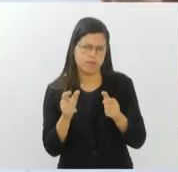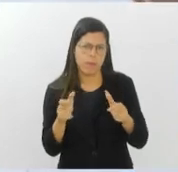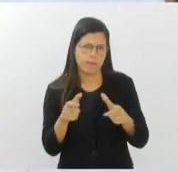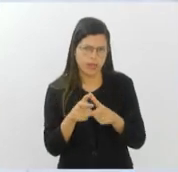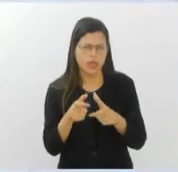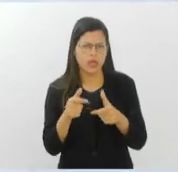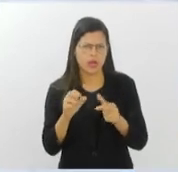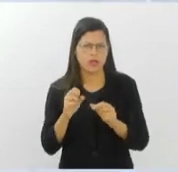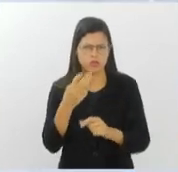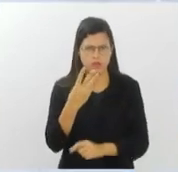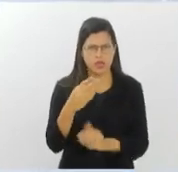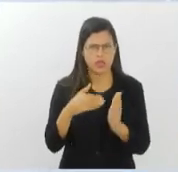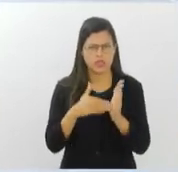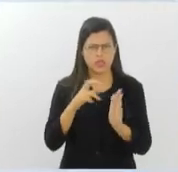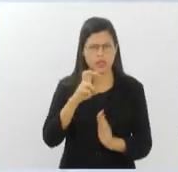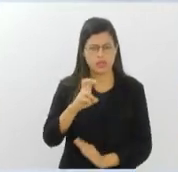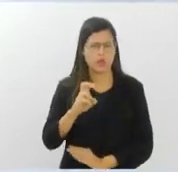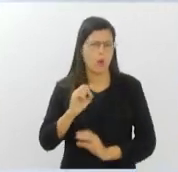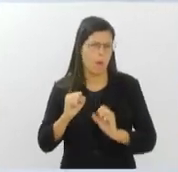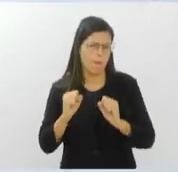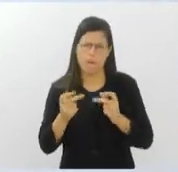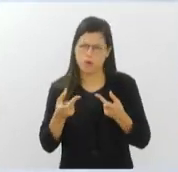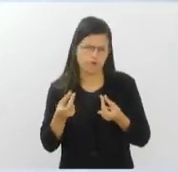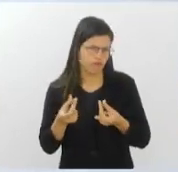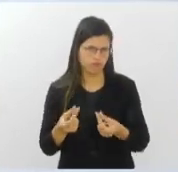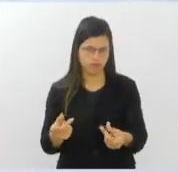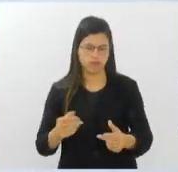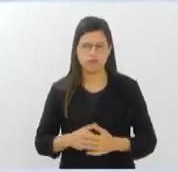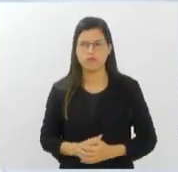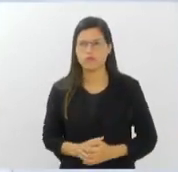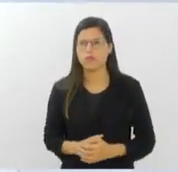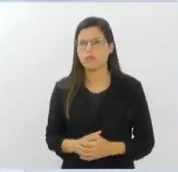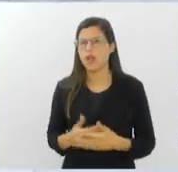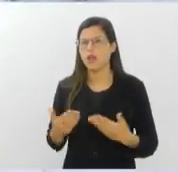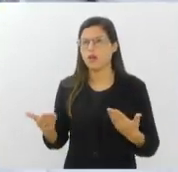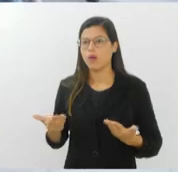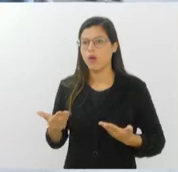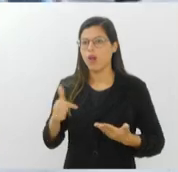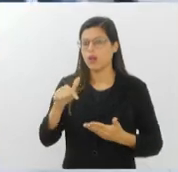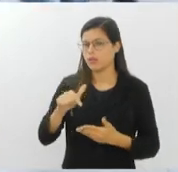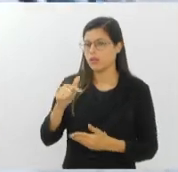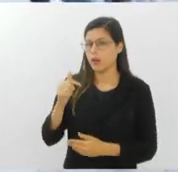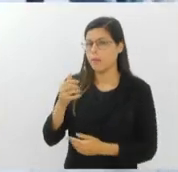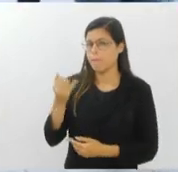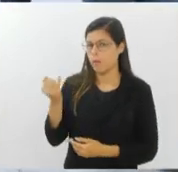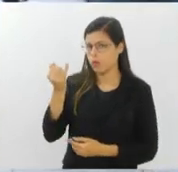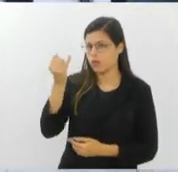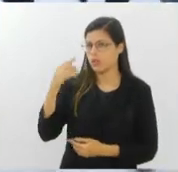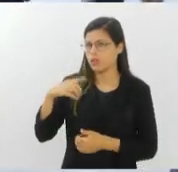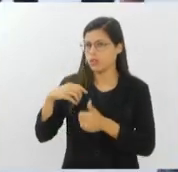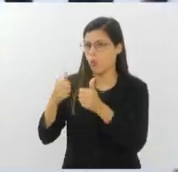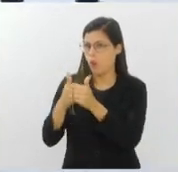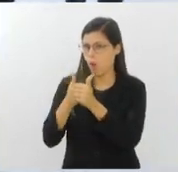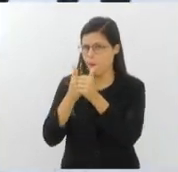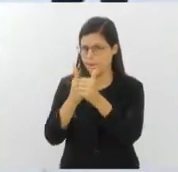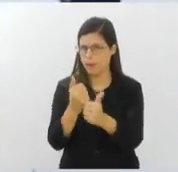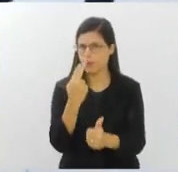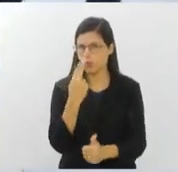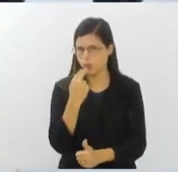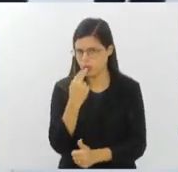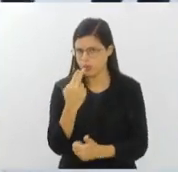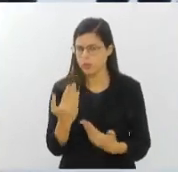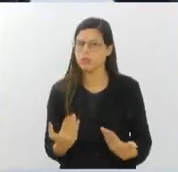poderia ser usada ad eterno. Agora, esse suplemento, ainda é importante que haja um acompanhamento nutricional?